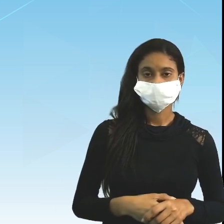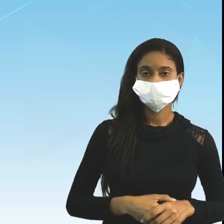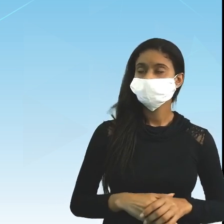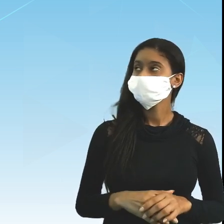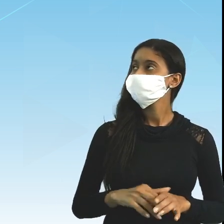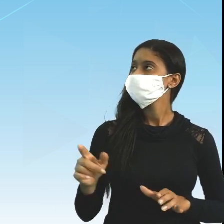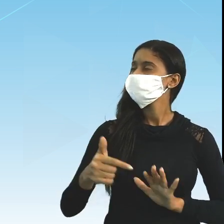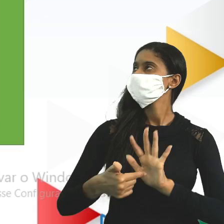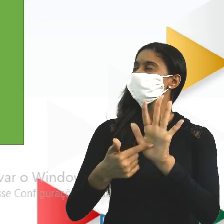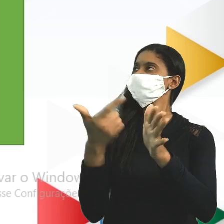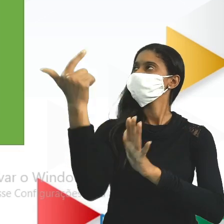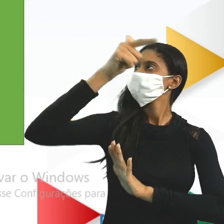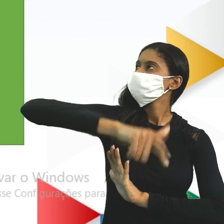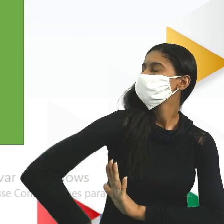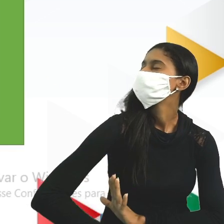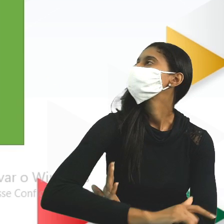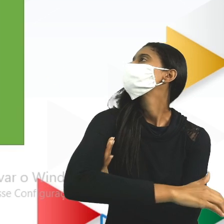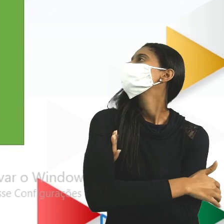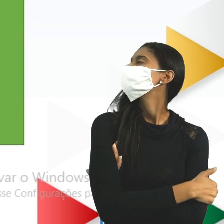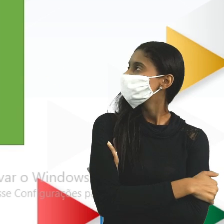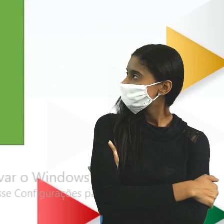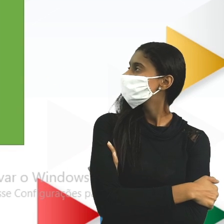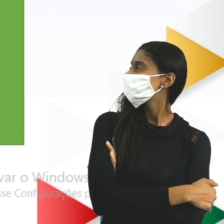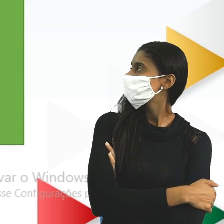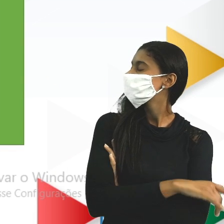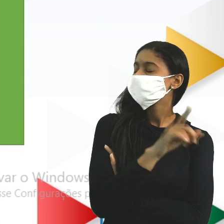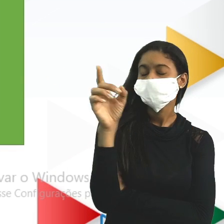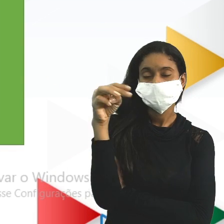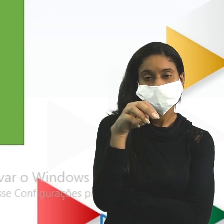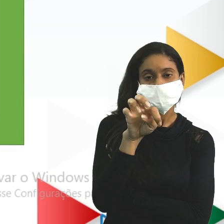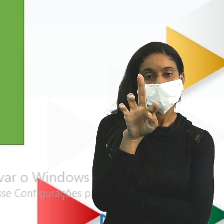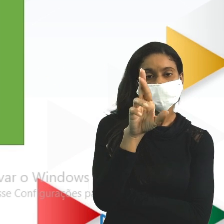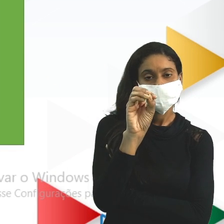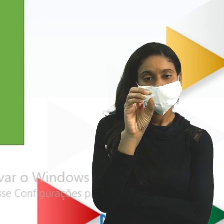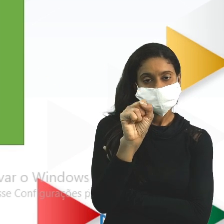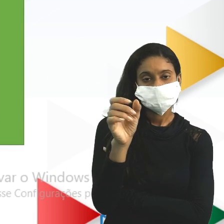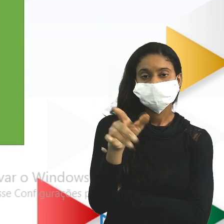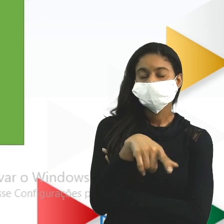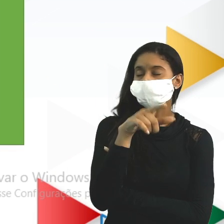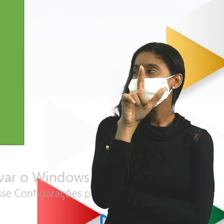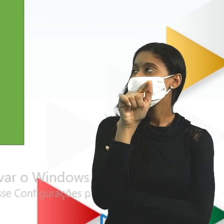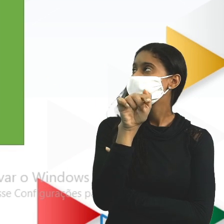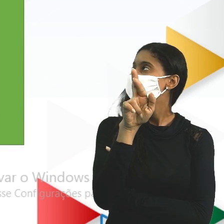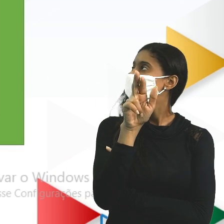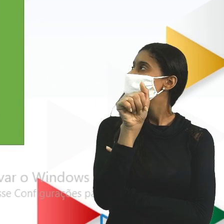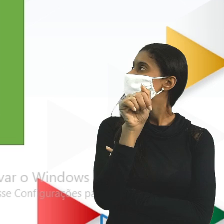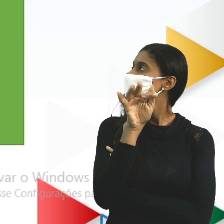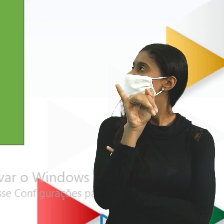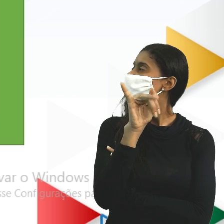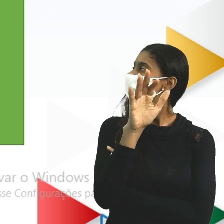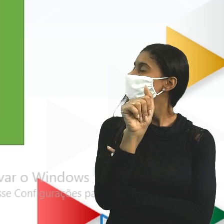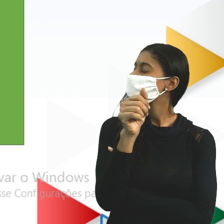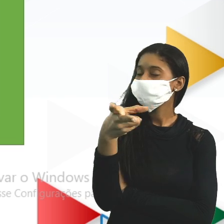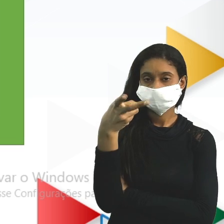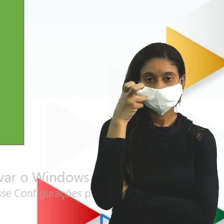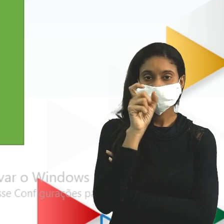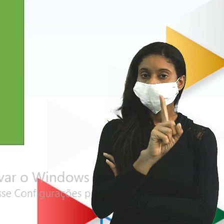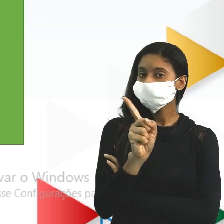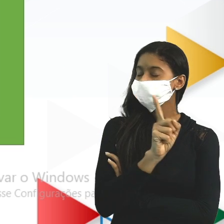Mostra aí, Ronaldo, de novo, que está falando em metros aí. A gráfica. Deu para perceber, meus cotoquinhos de